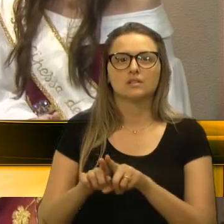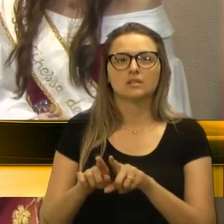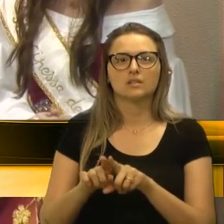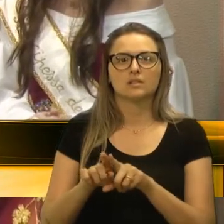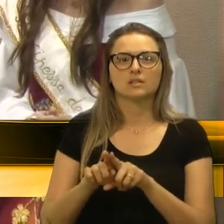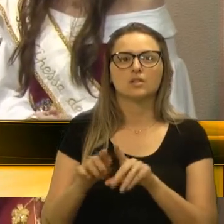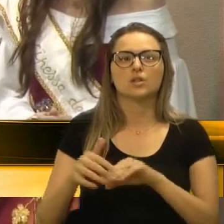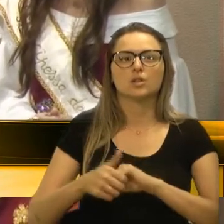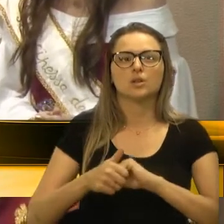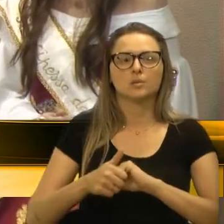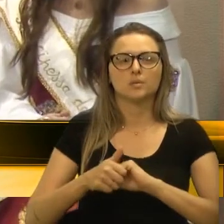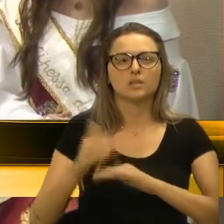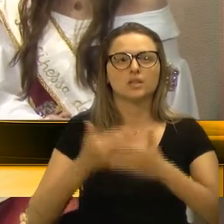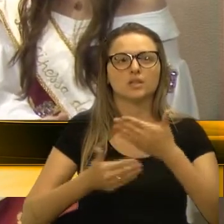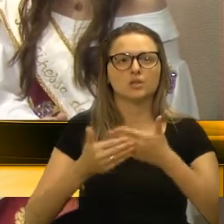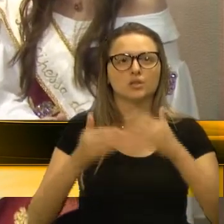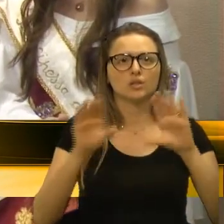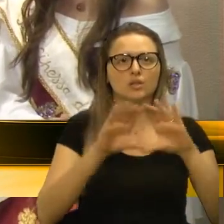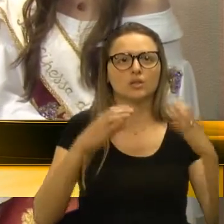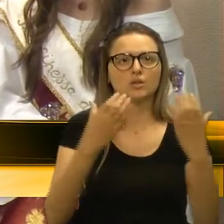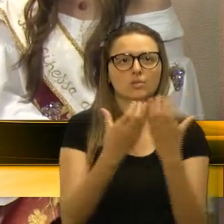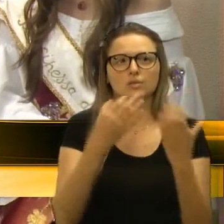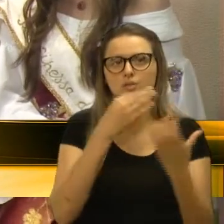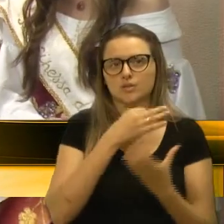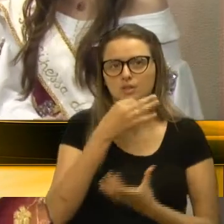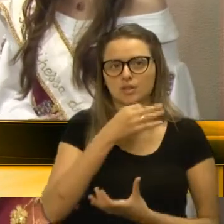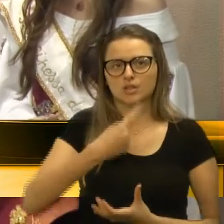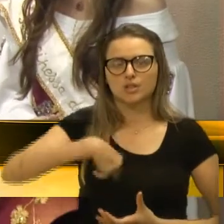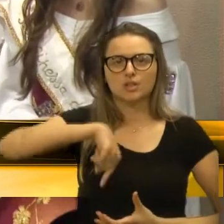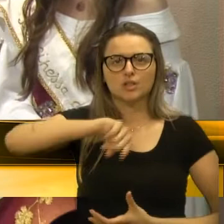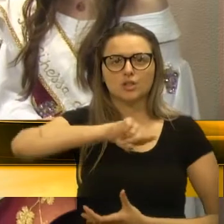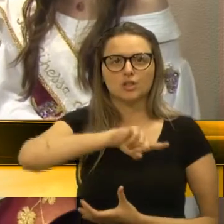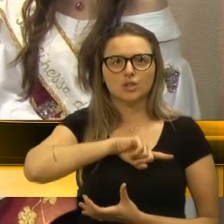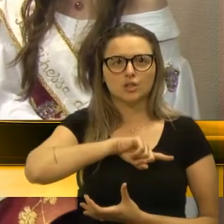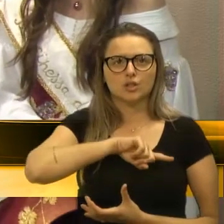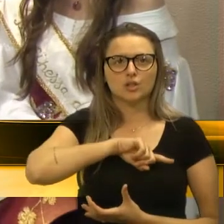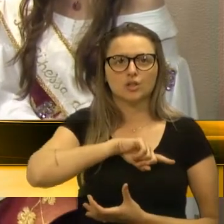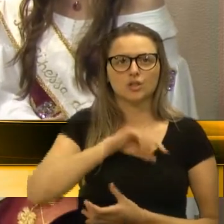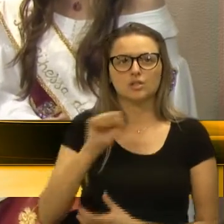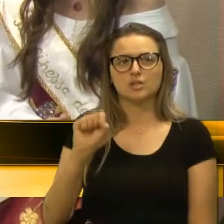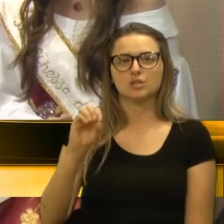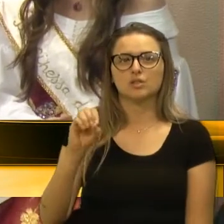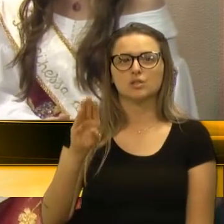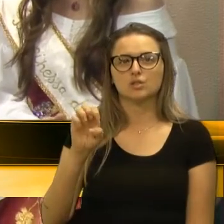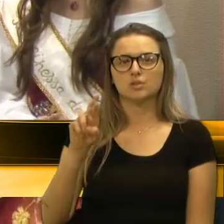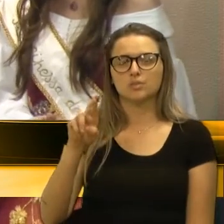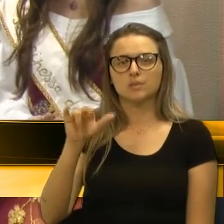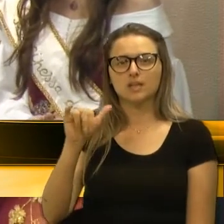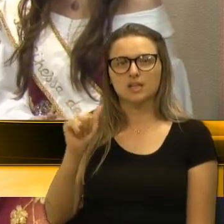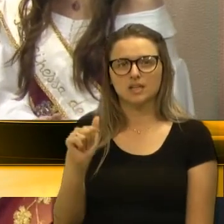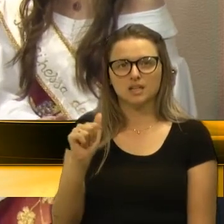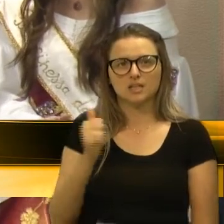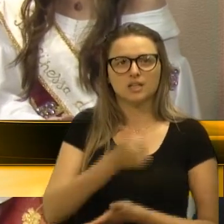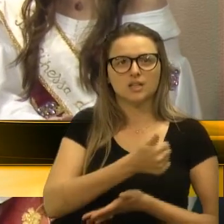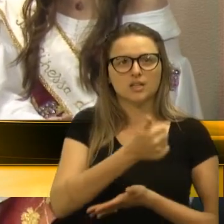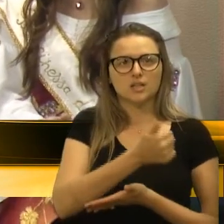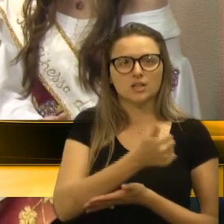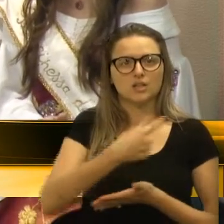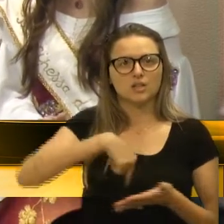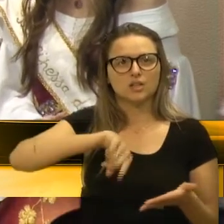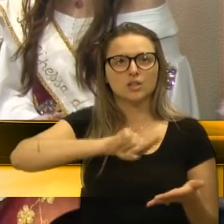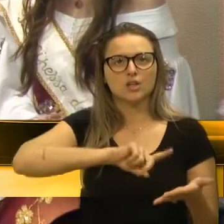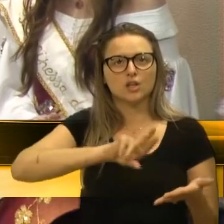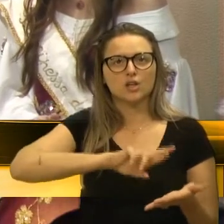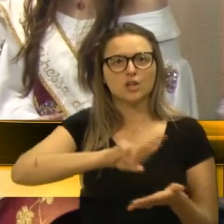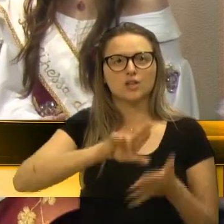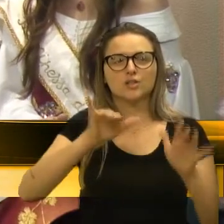cumprimentar a comunidade de Caxias do Sul. Nós somos as soberanas da 14ª edição de La Prima Vendemia e estamos aqui para divulgar